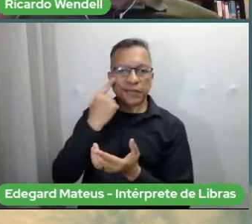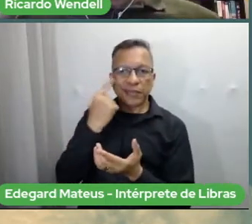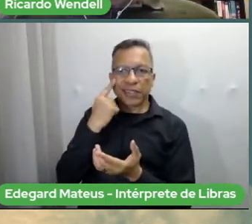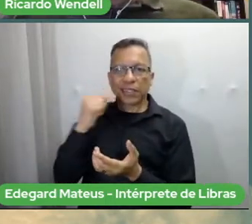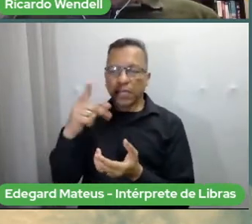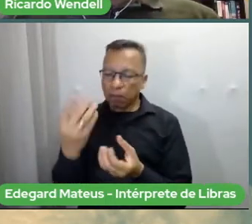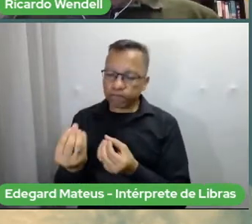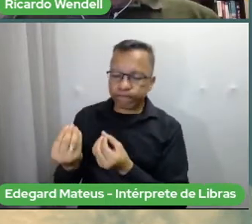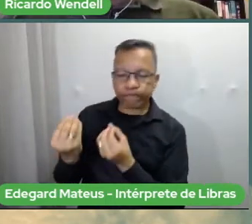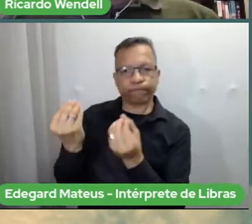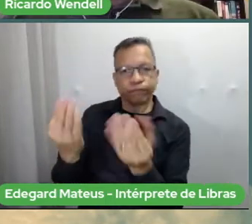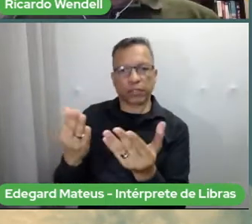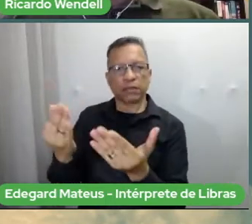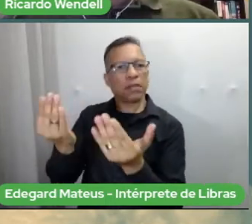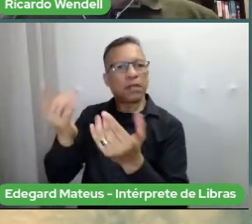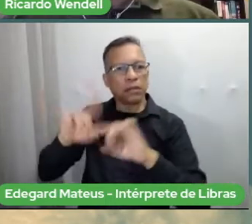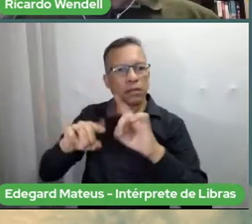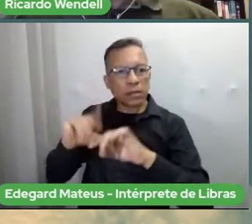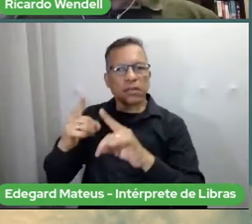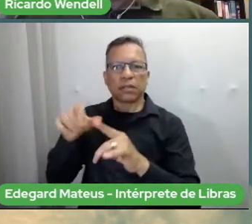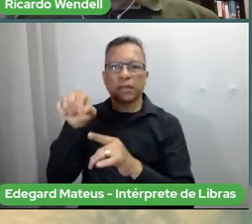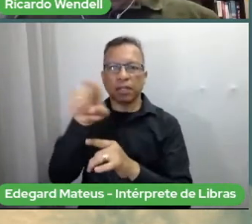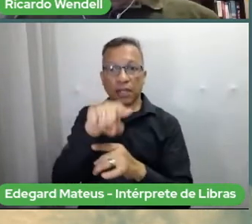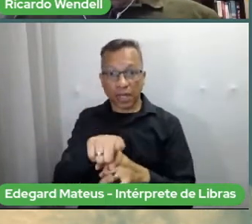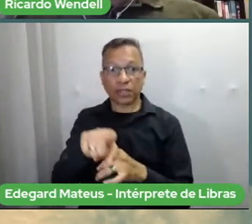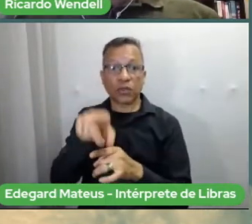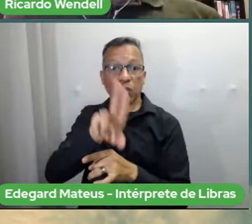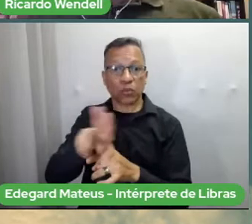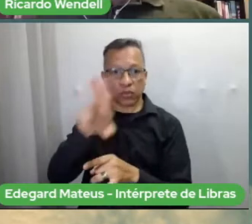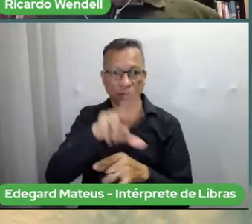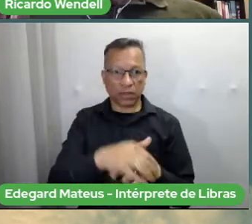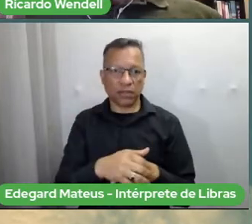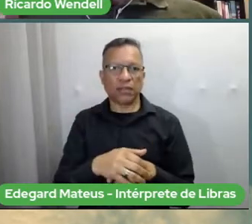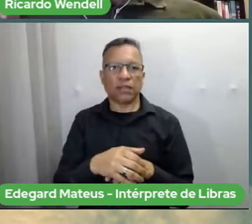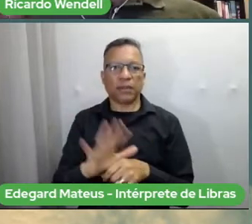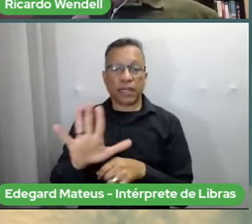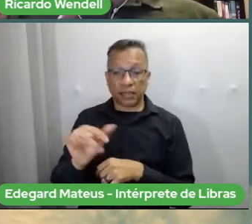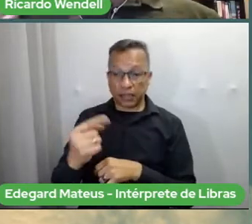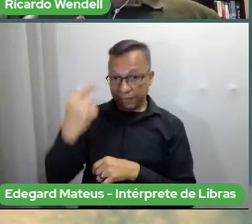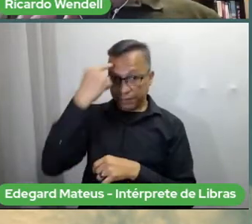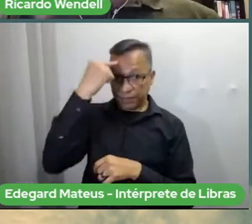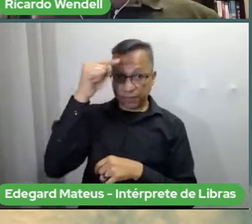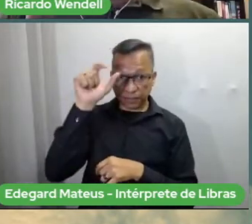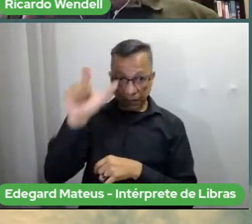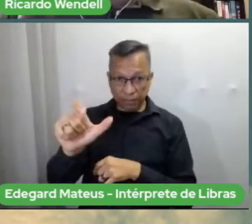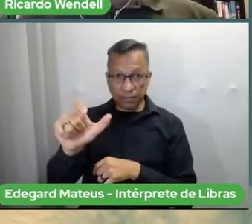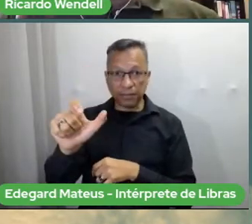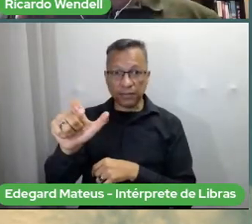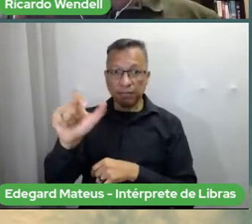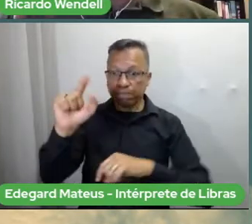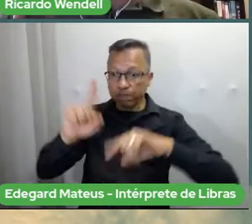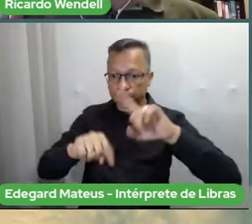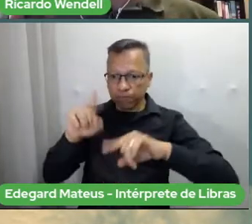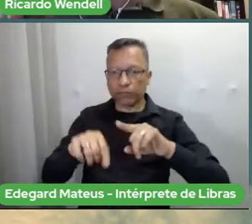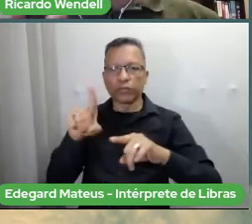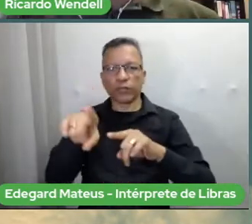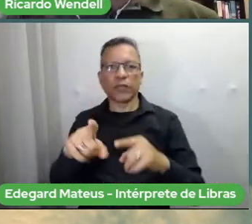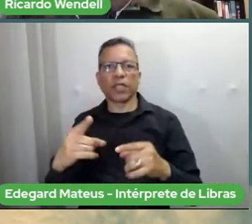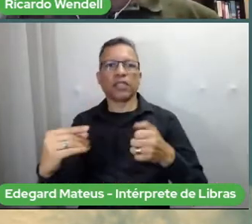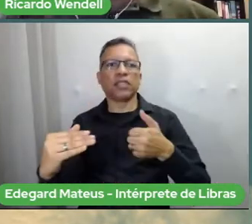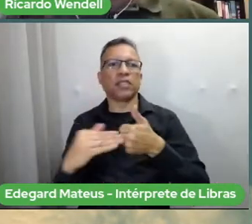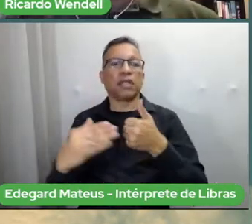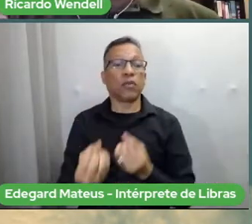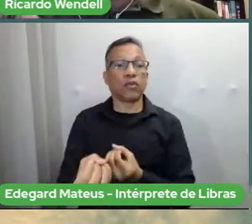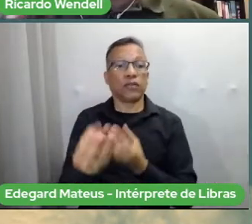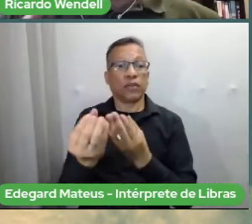com a facilidade de descoberta e uso deles. A ideia aqui é que, quando a gente pensa em um produto de dados, geralmente a gente